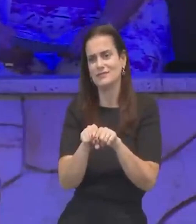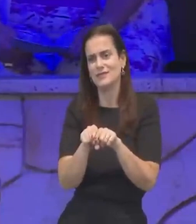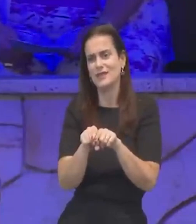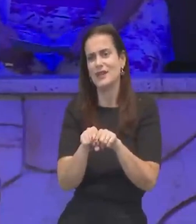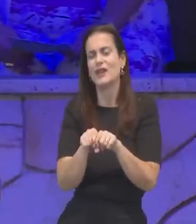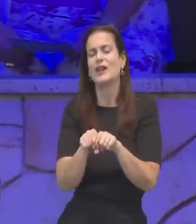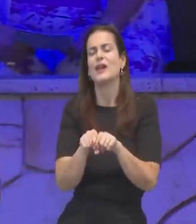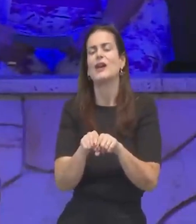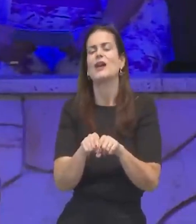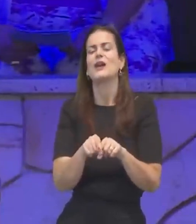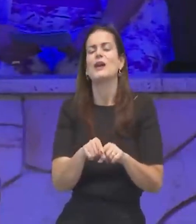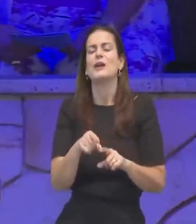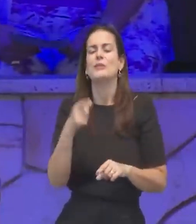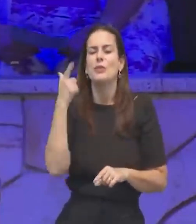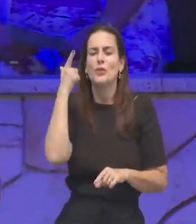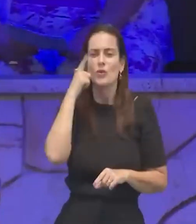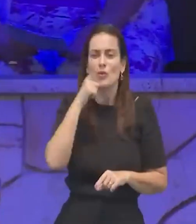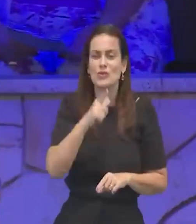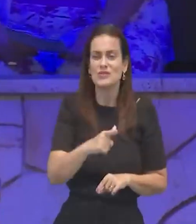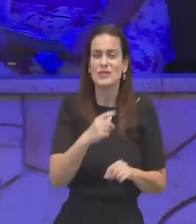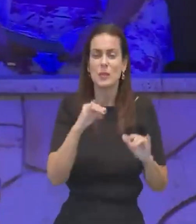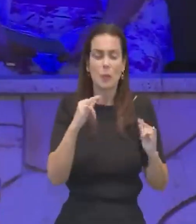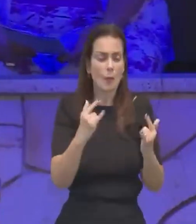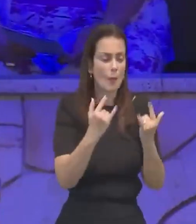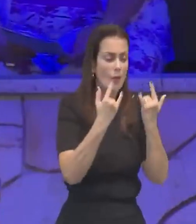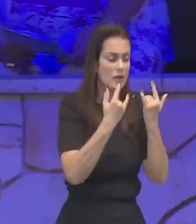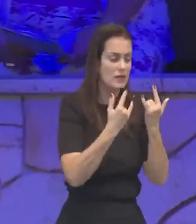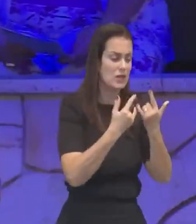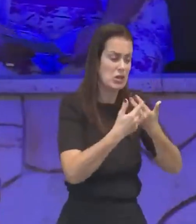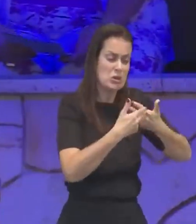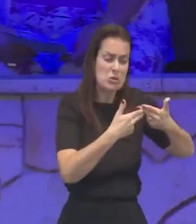pelos prazeres temporários.